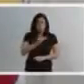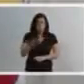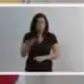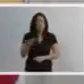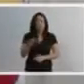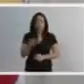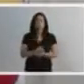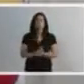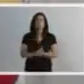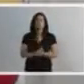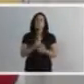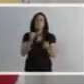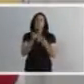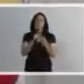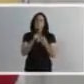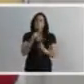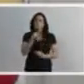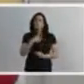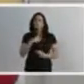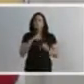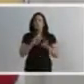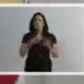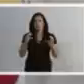vem de encontro ao interesse da comunidade